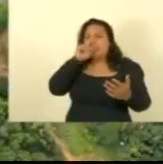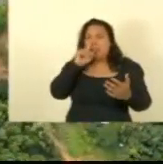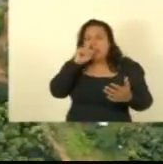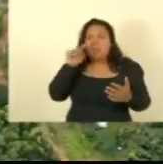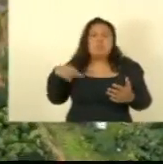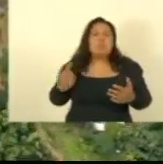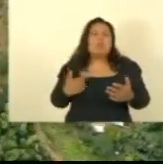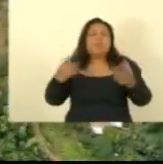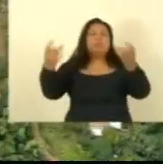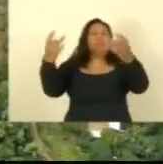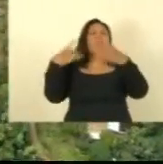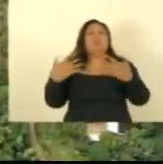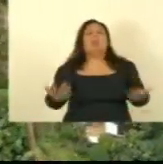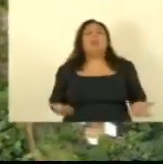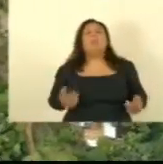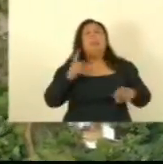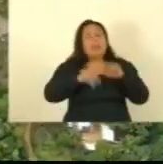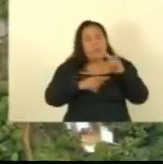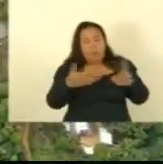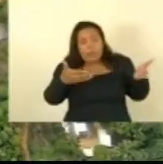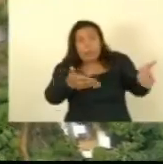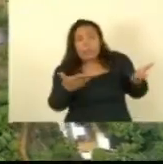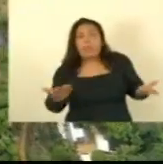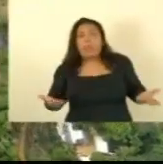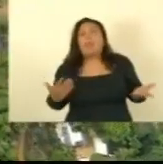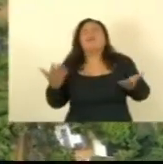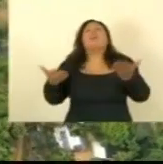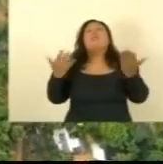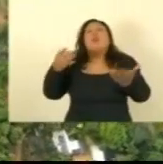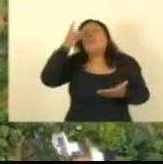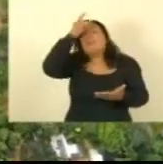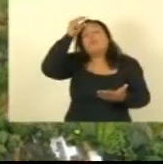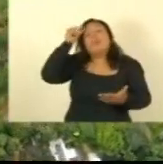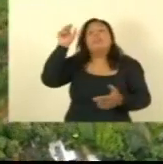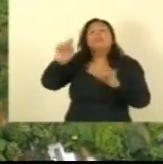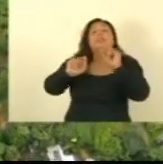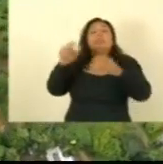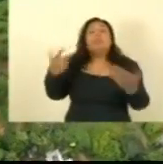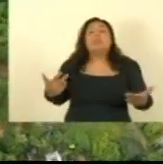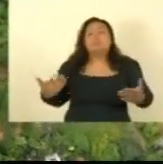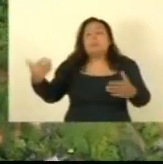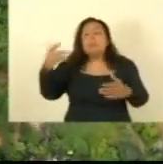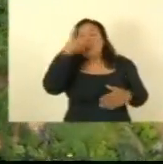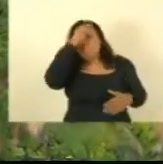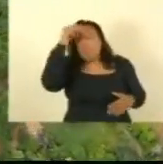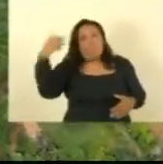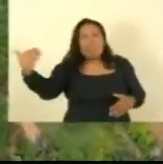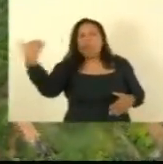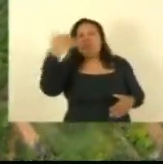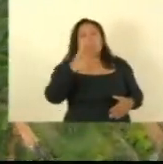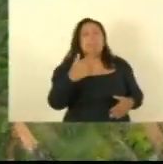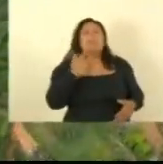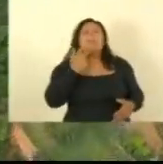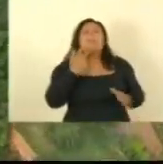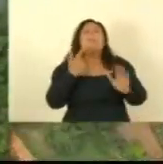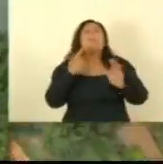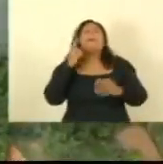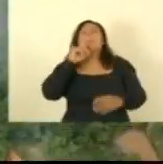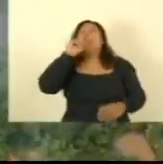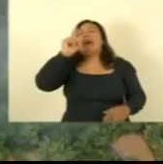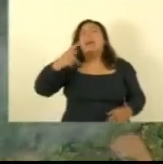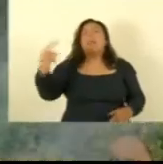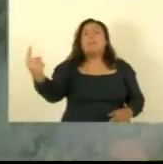O material veio, mas cadê o prefeito? Cadê nosso prefeito? O prefeito não aparece aqui, o prefeito manda alguém vir, fala que vai